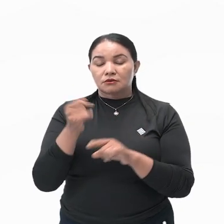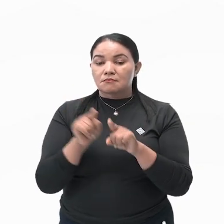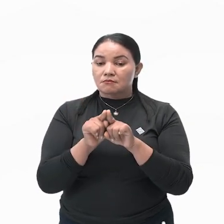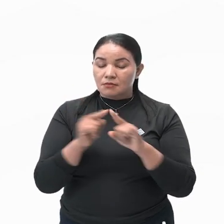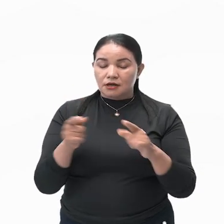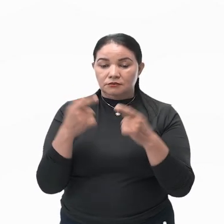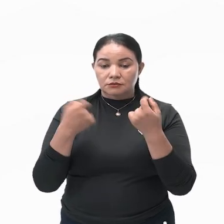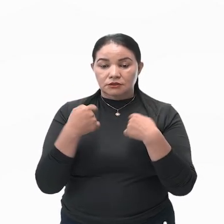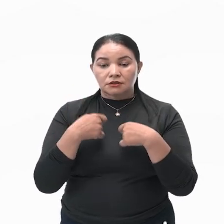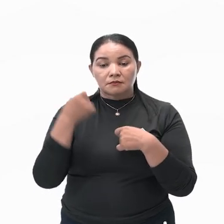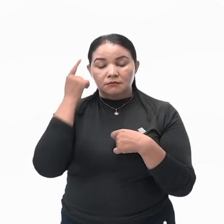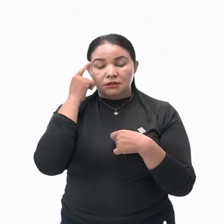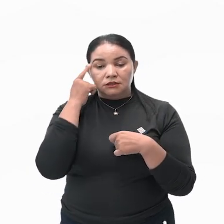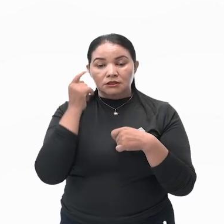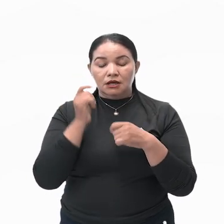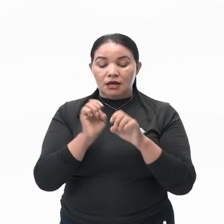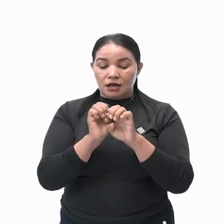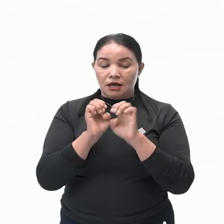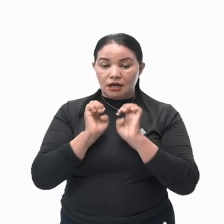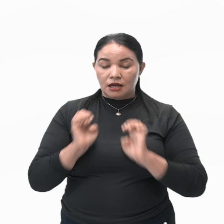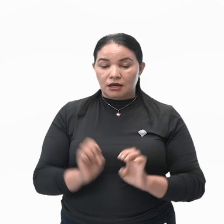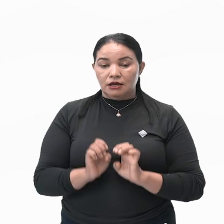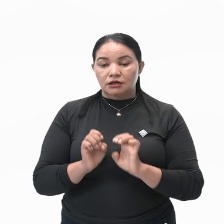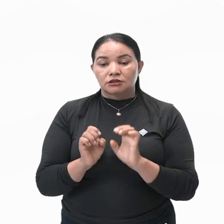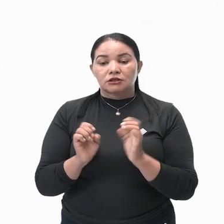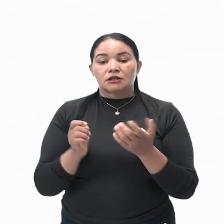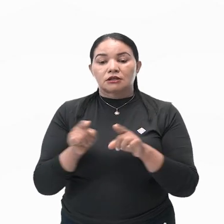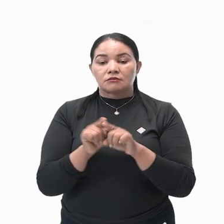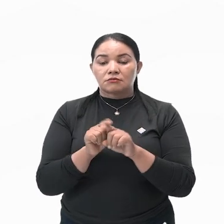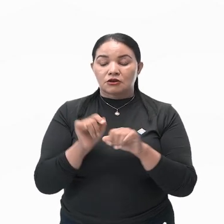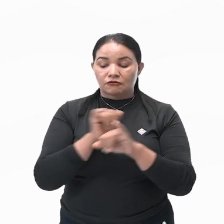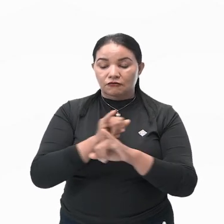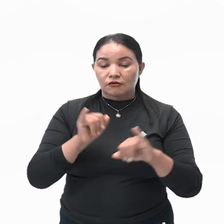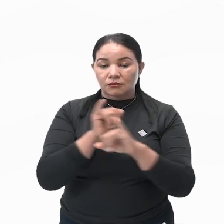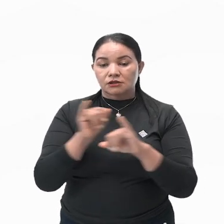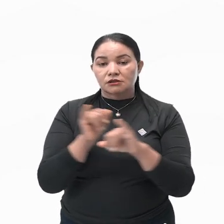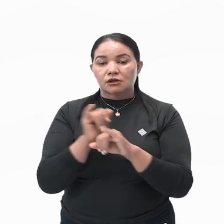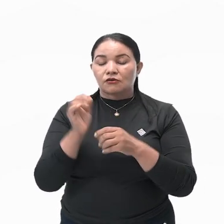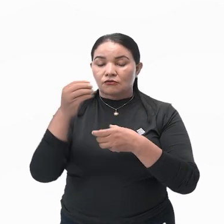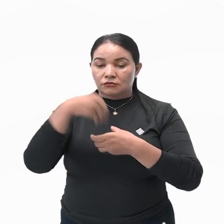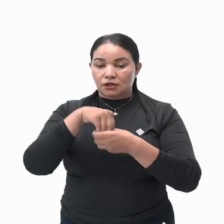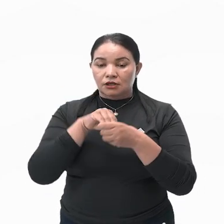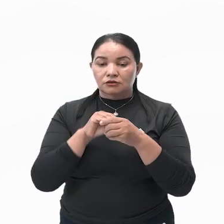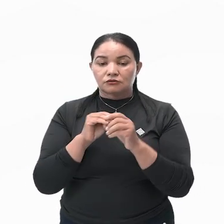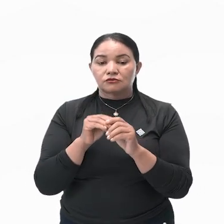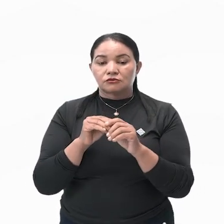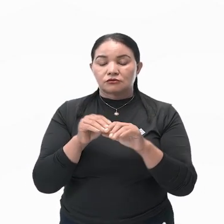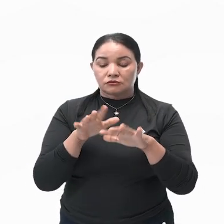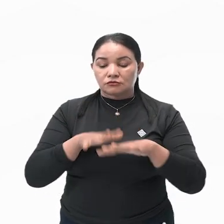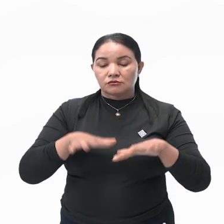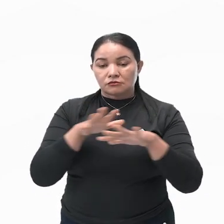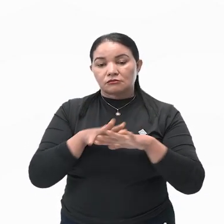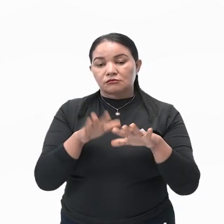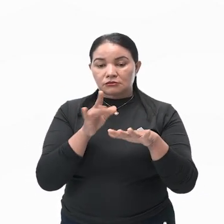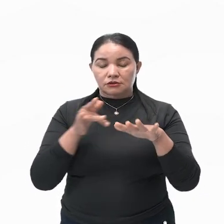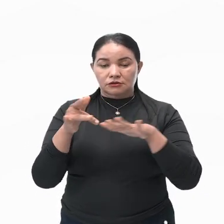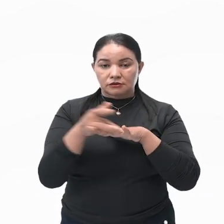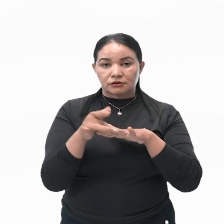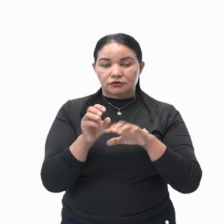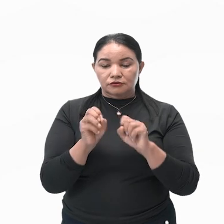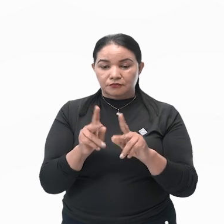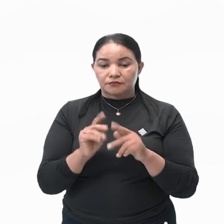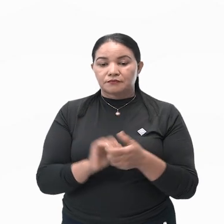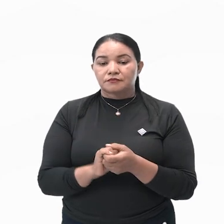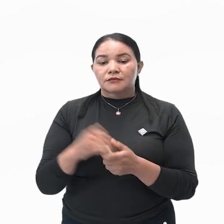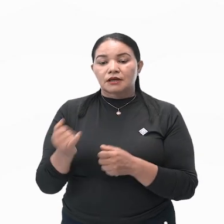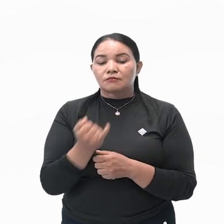ética que envolve ali as informações que são disseminadas dentro desses espaços, tá bom? A importância de movimentos sociais